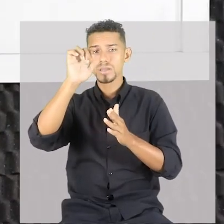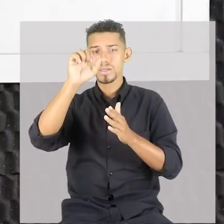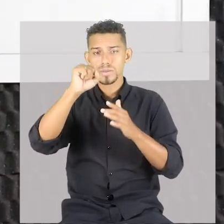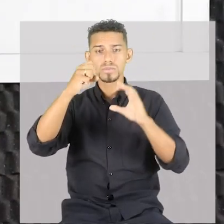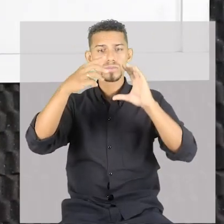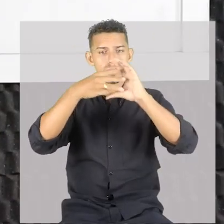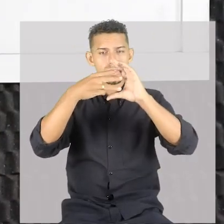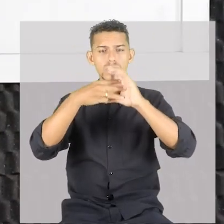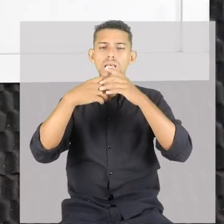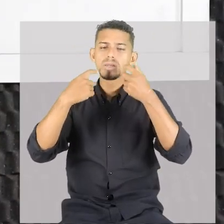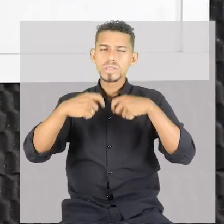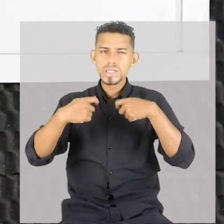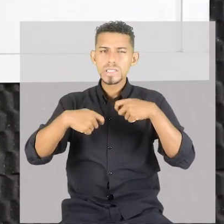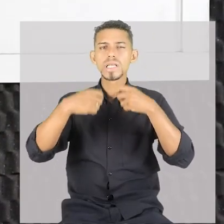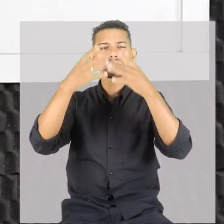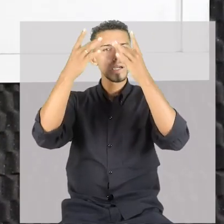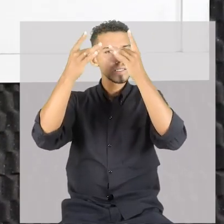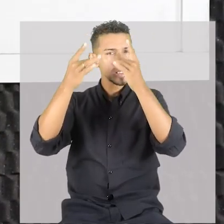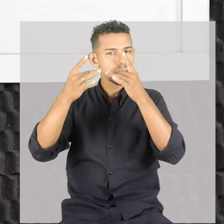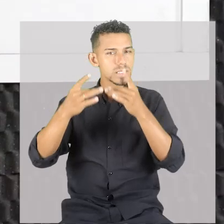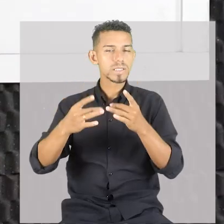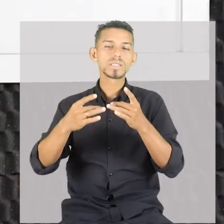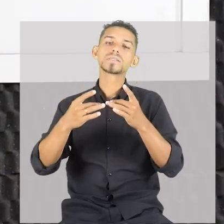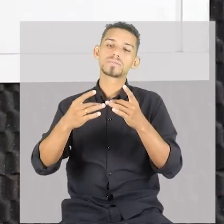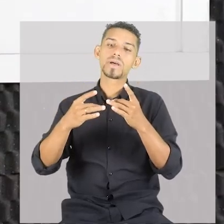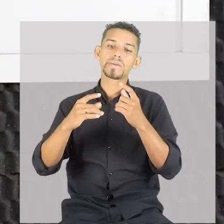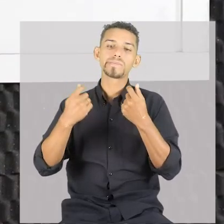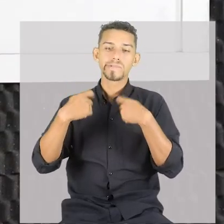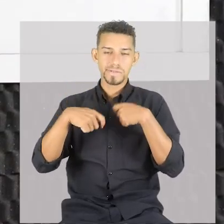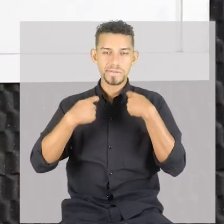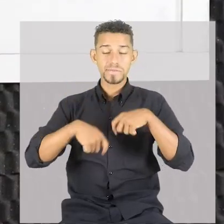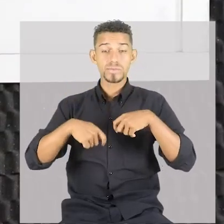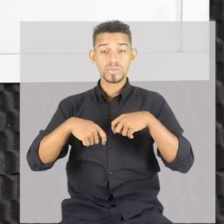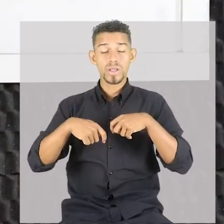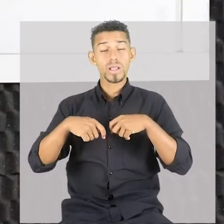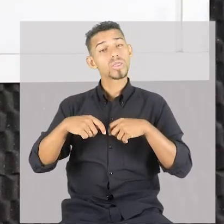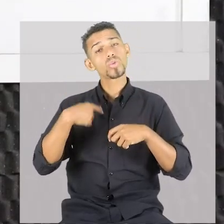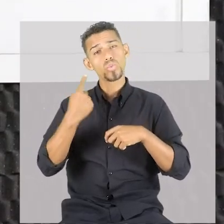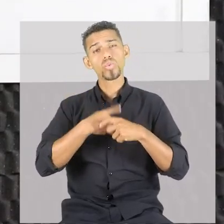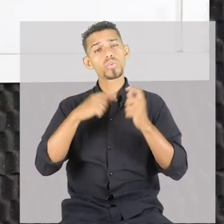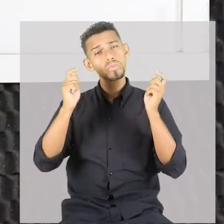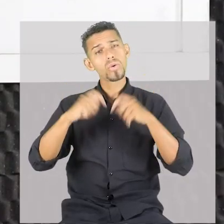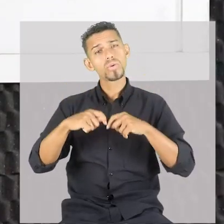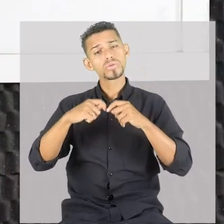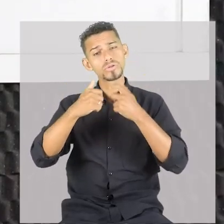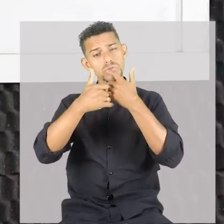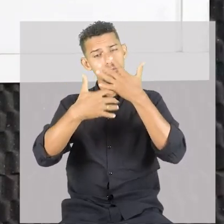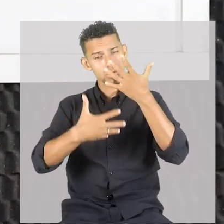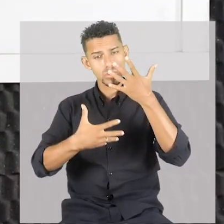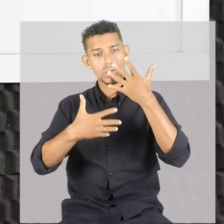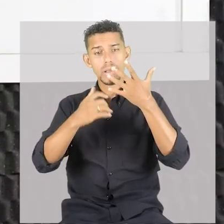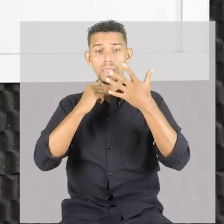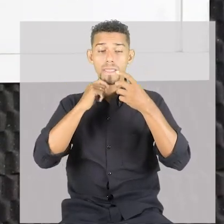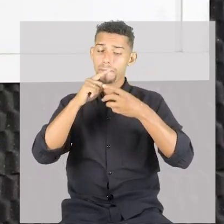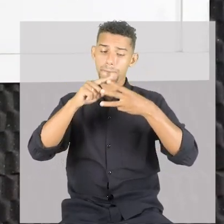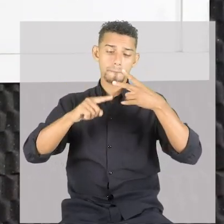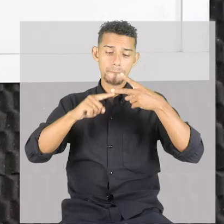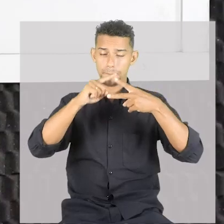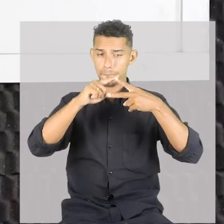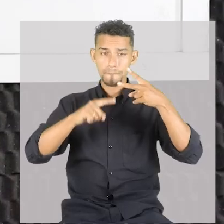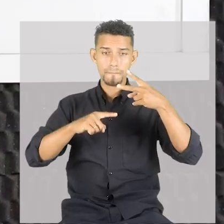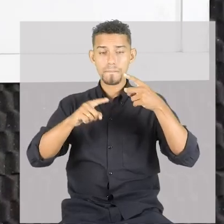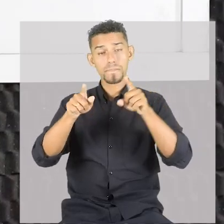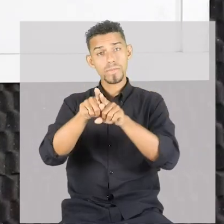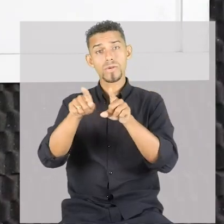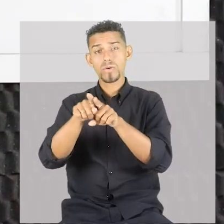tem que fazer uma classificação do tipo celular, tá certo? E aí a gente pode classificar as células de 2 formas.